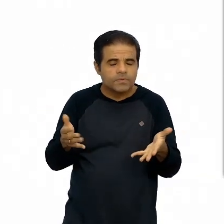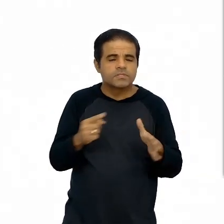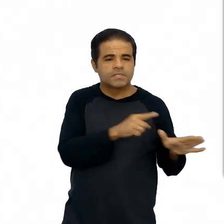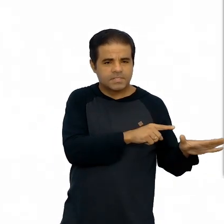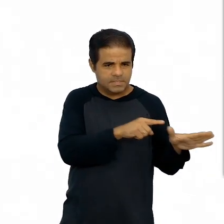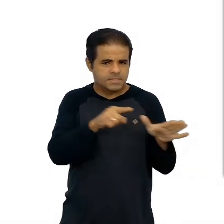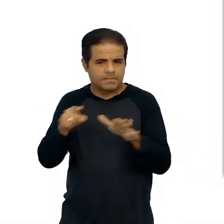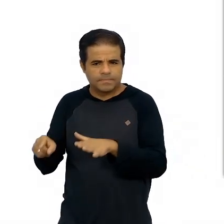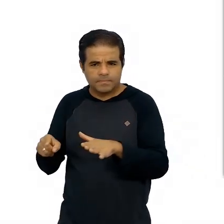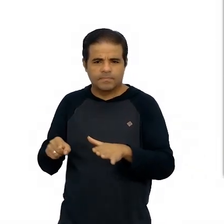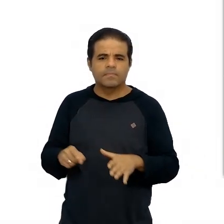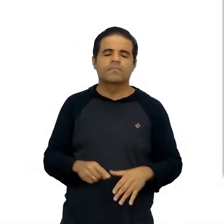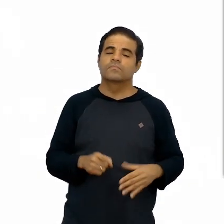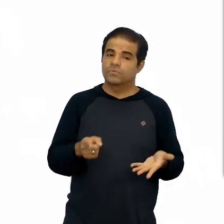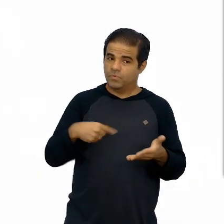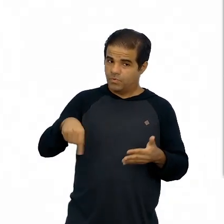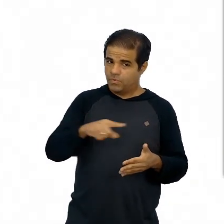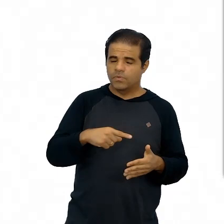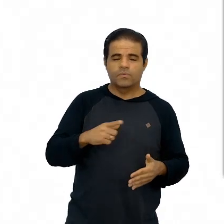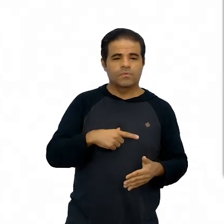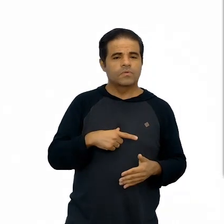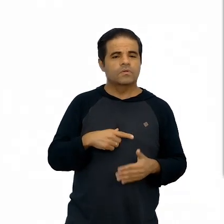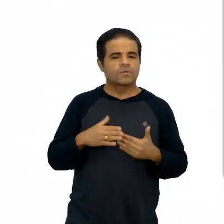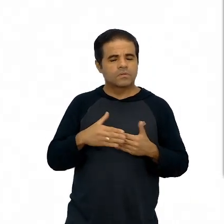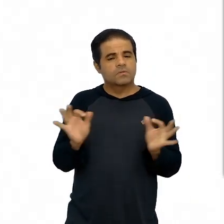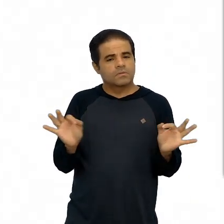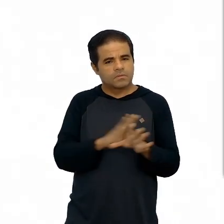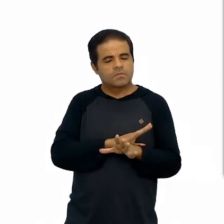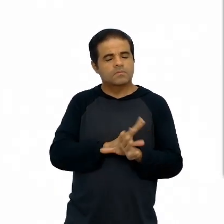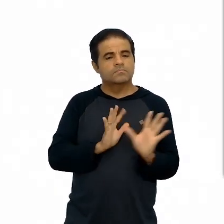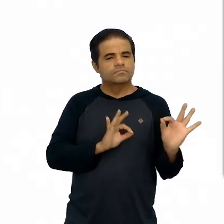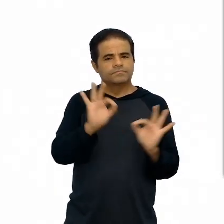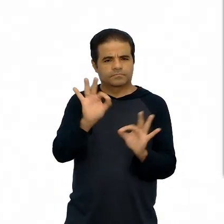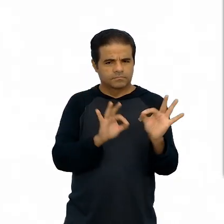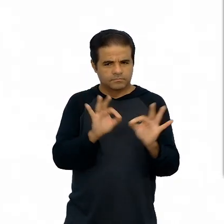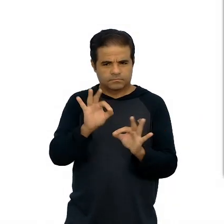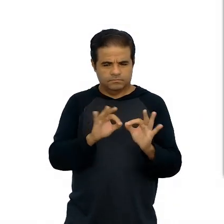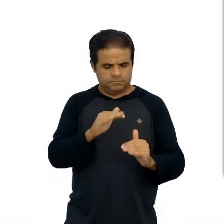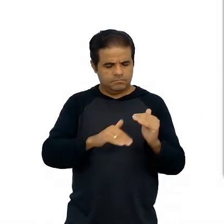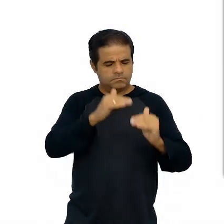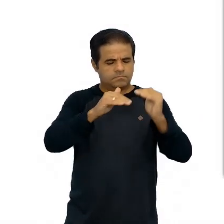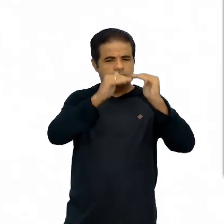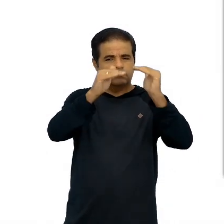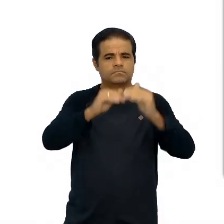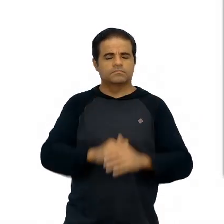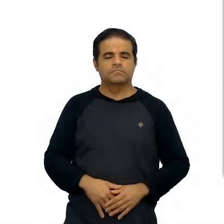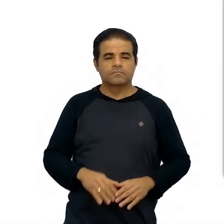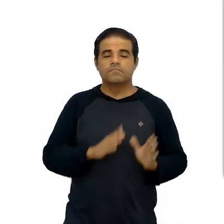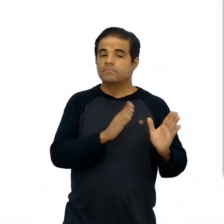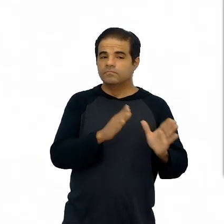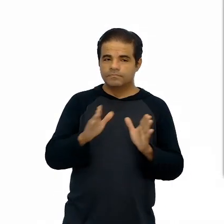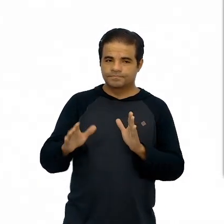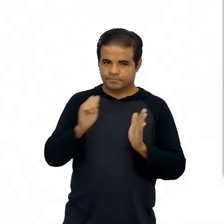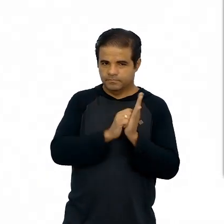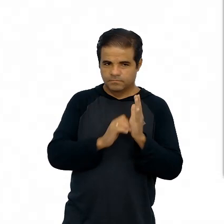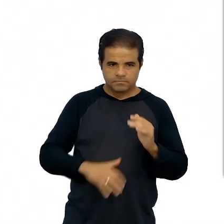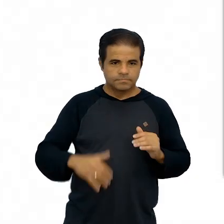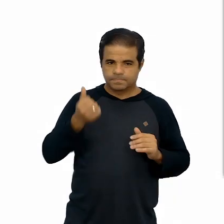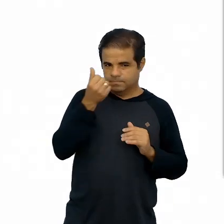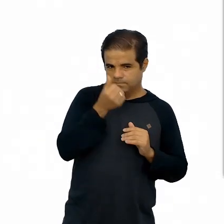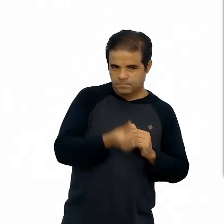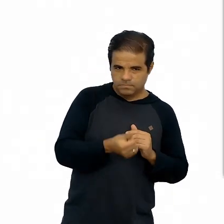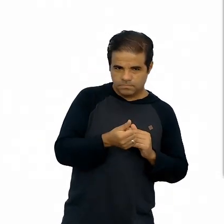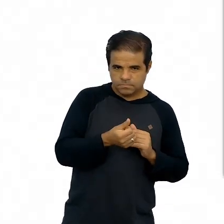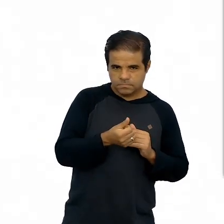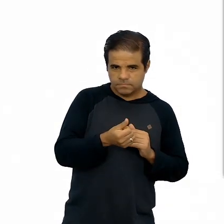semana B, né, que nós estamos aí no término do planejamento, né, do desenvolvimento da sequência de atividade 6,